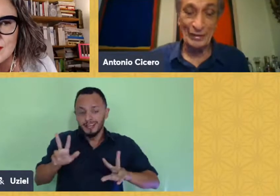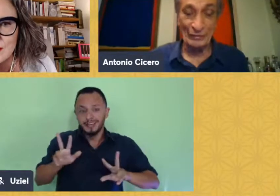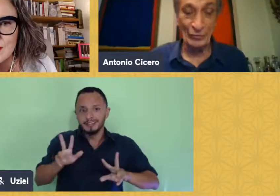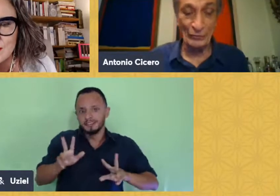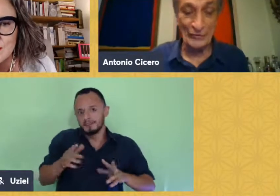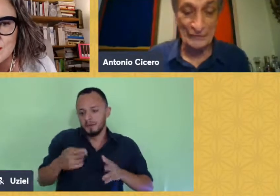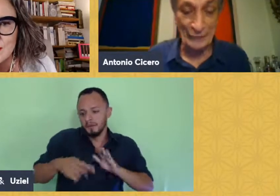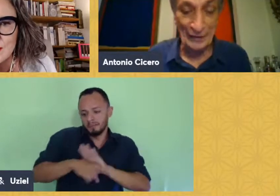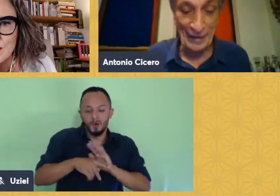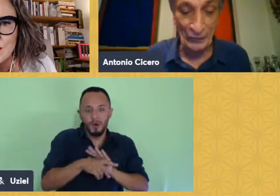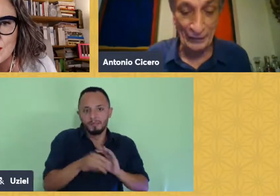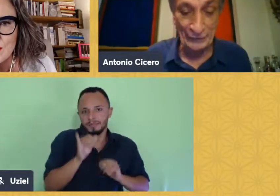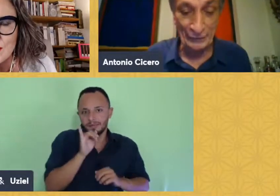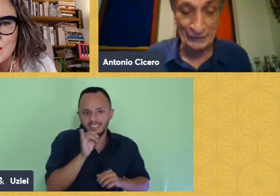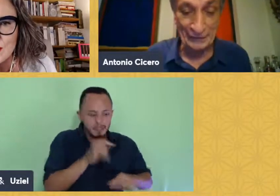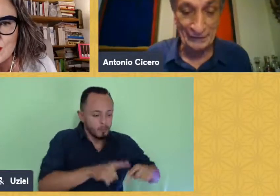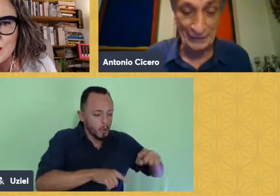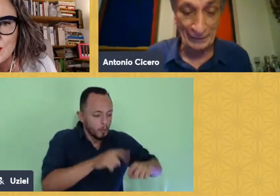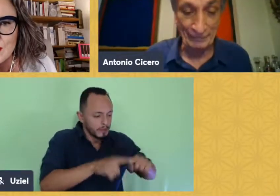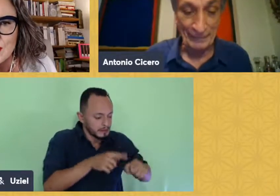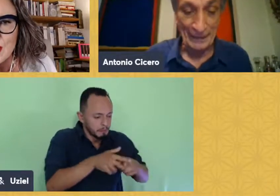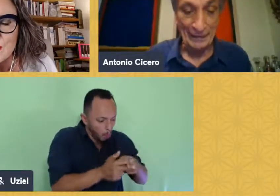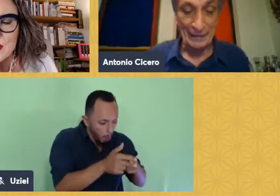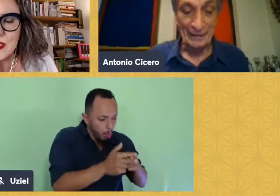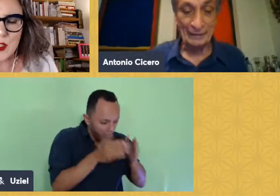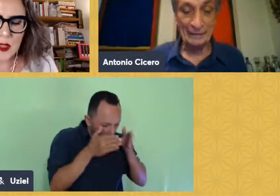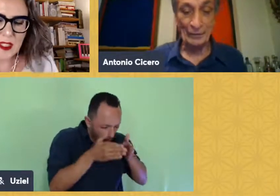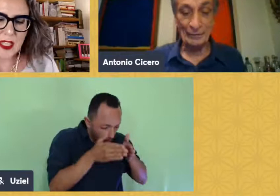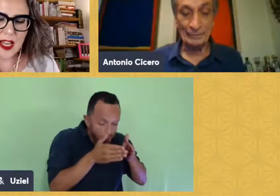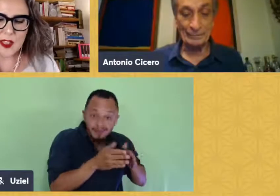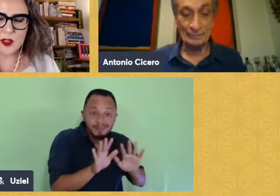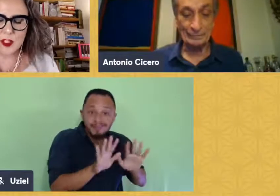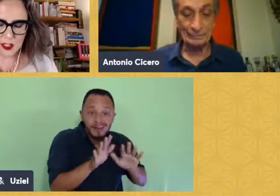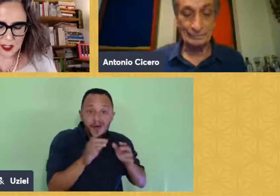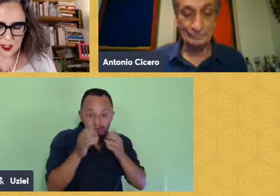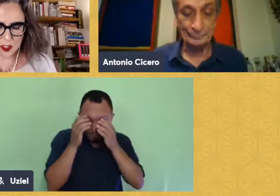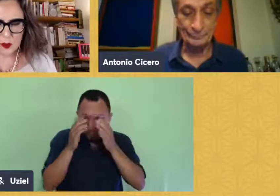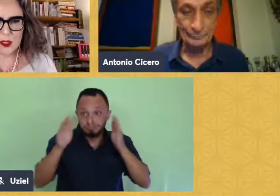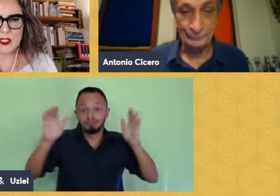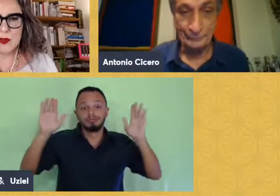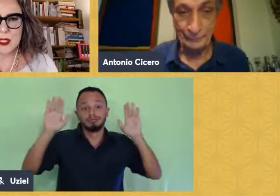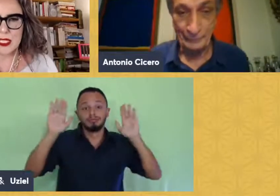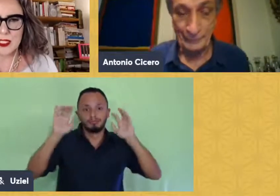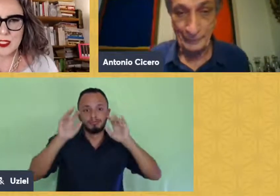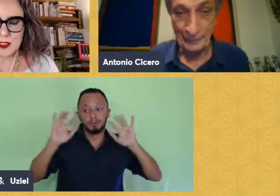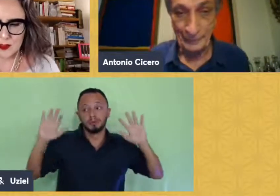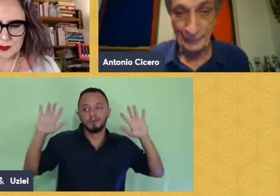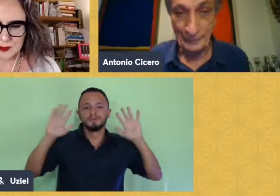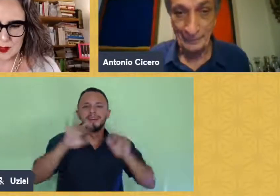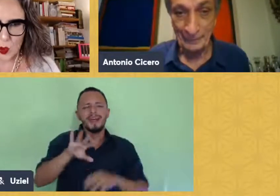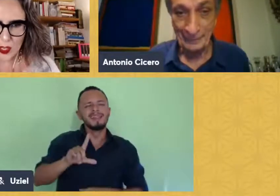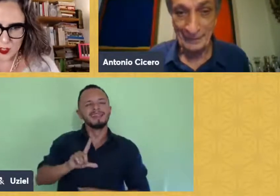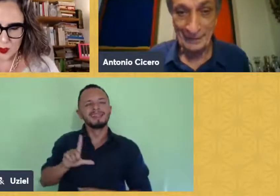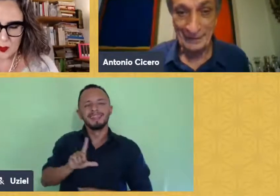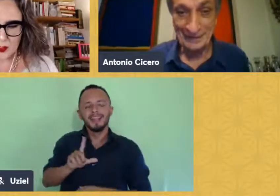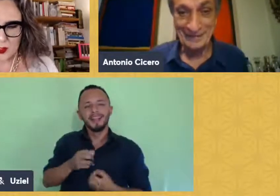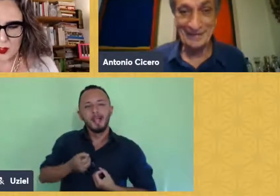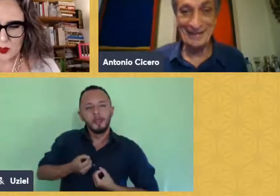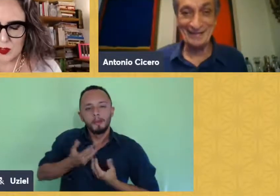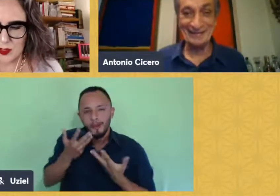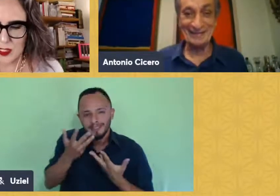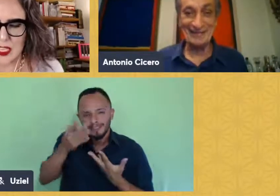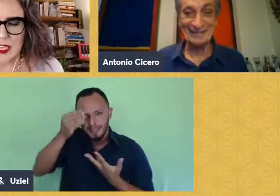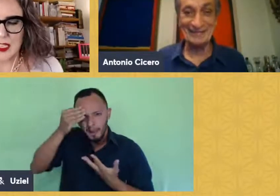sentido convencional que as coisas têm. Você tem um ensaio, acho que se chama Poesia e Preguiça. Me corrija, por